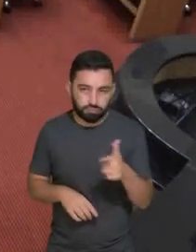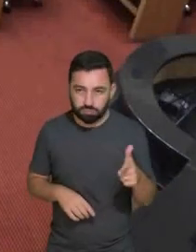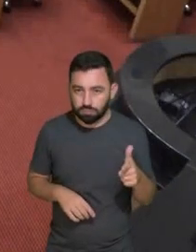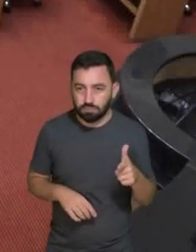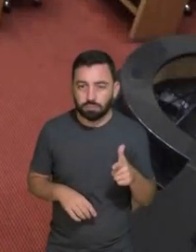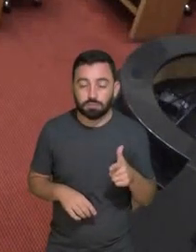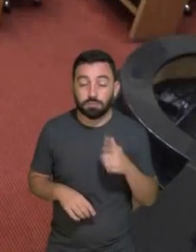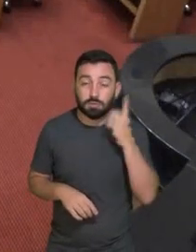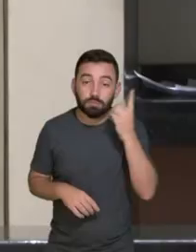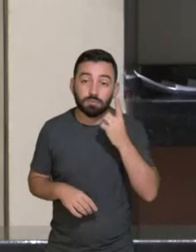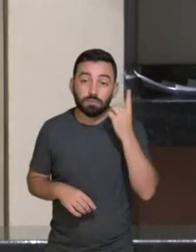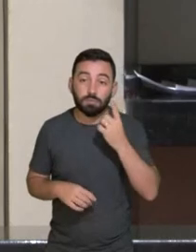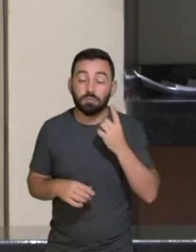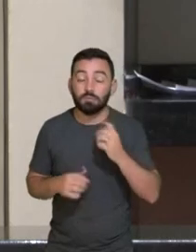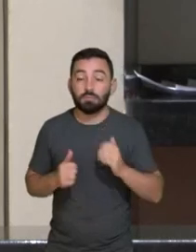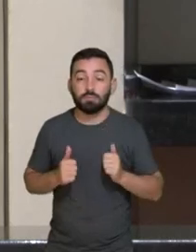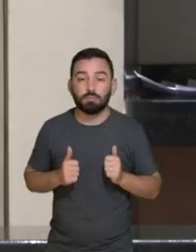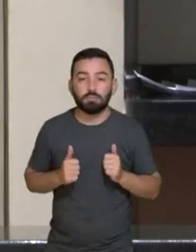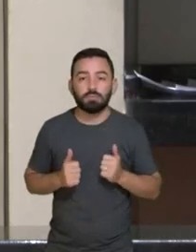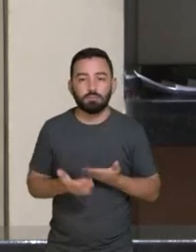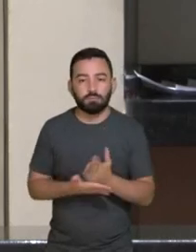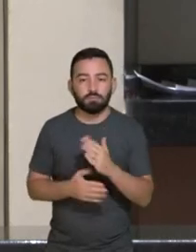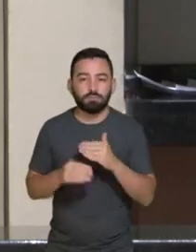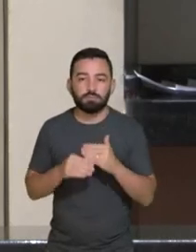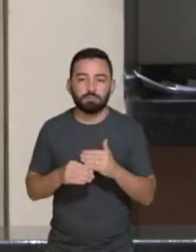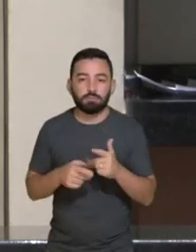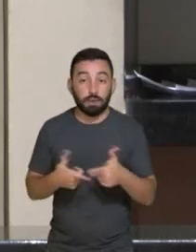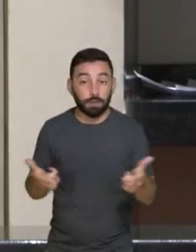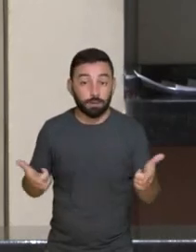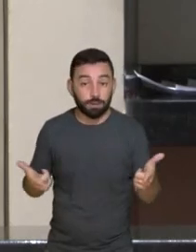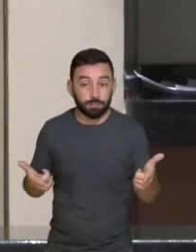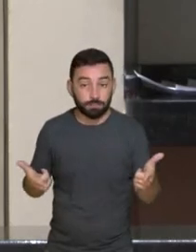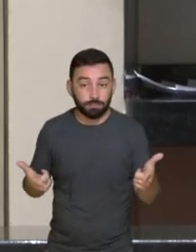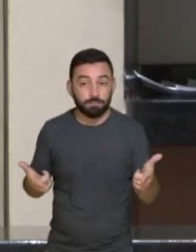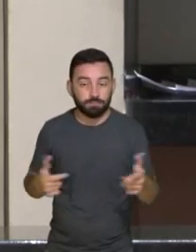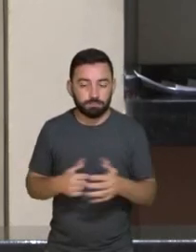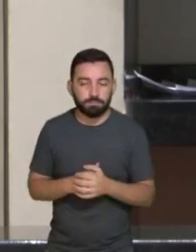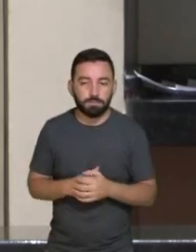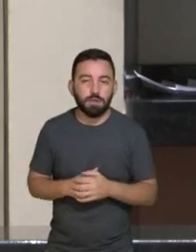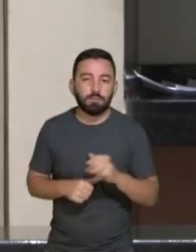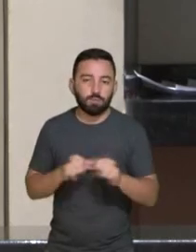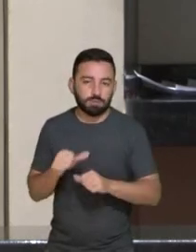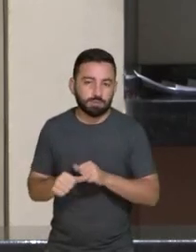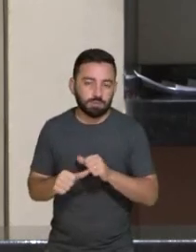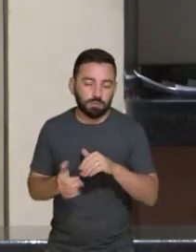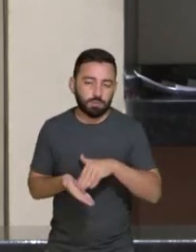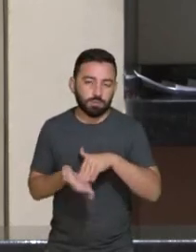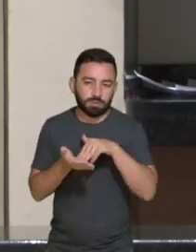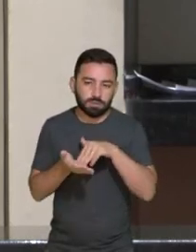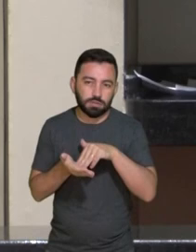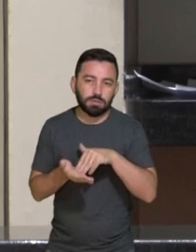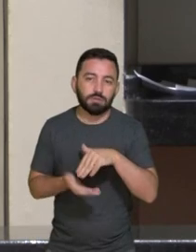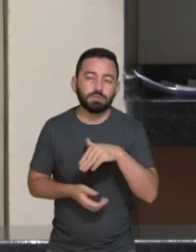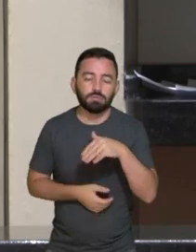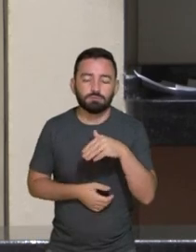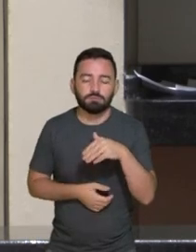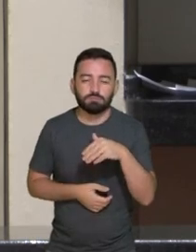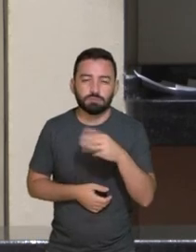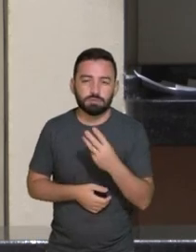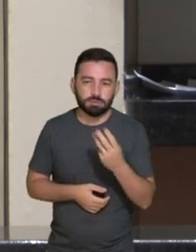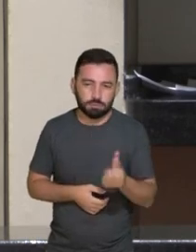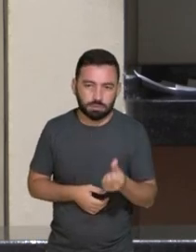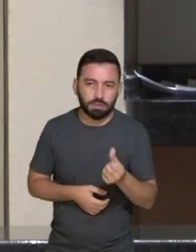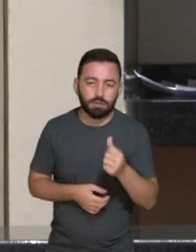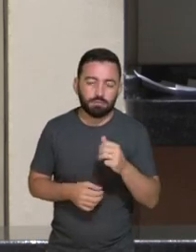permaneçam como se encontram. Aprovado por maioria. Moção 36, autor deputado Lunelli, manifestando apelo ao ministro da